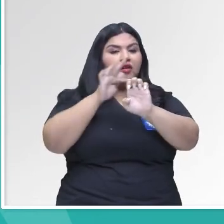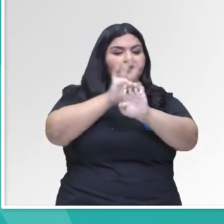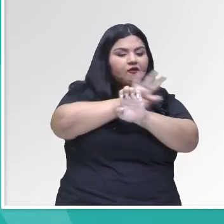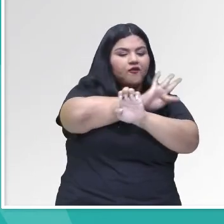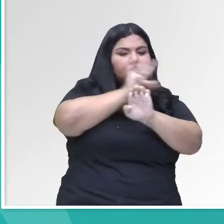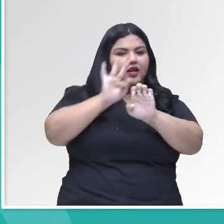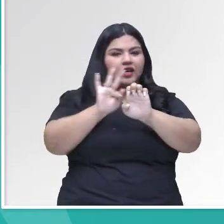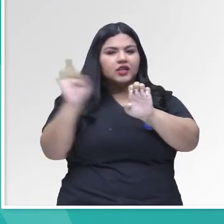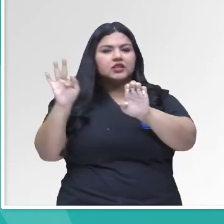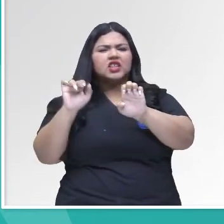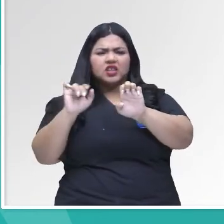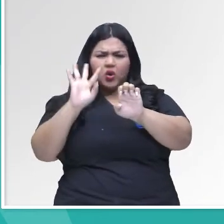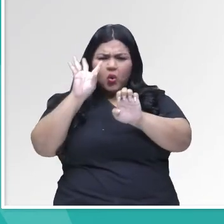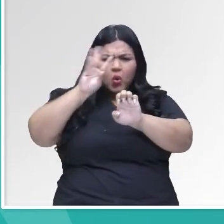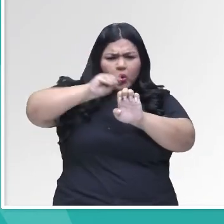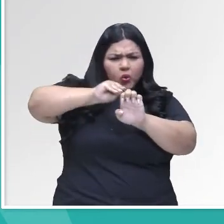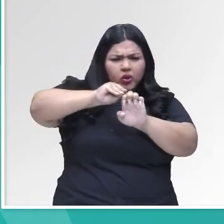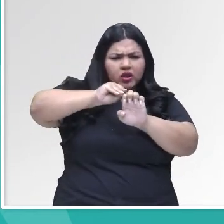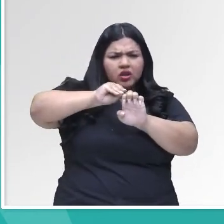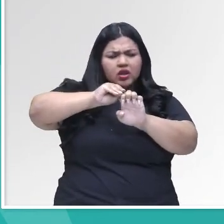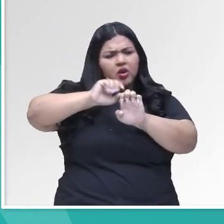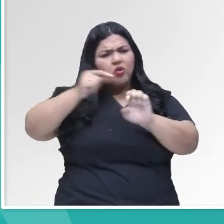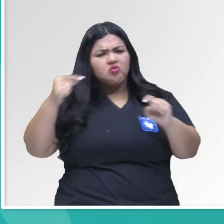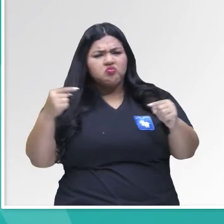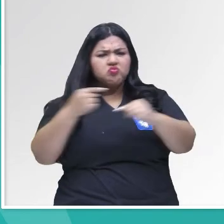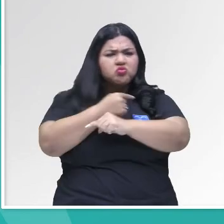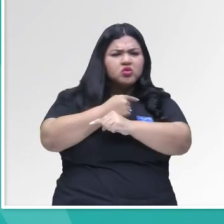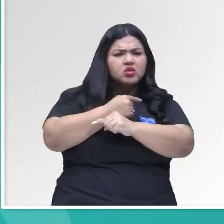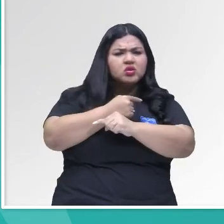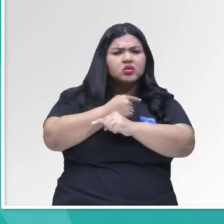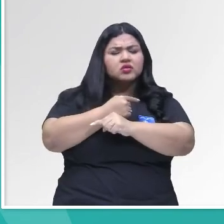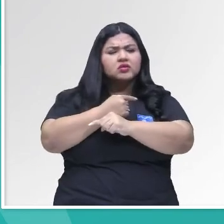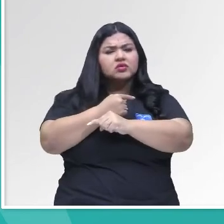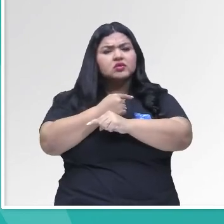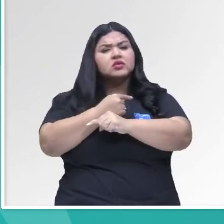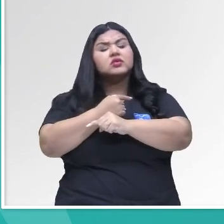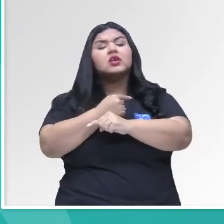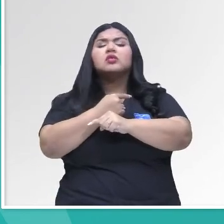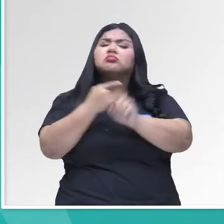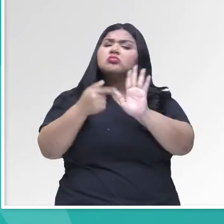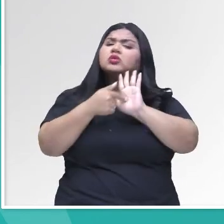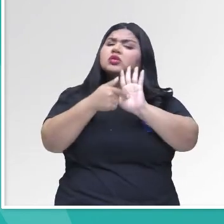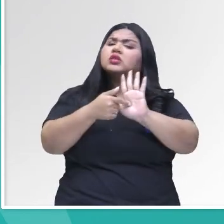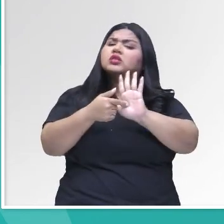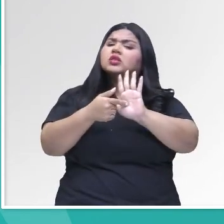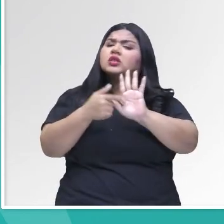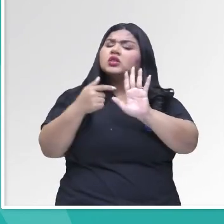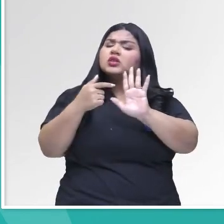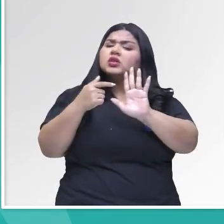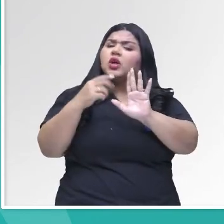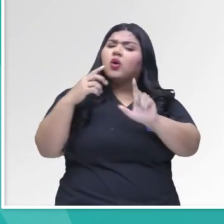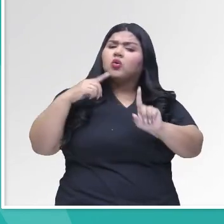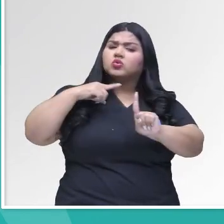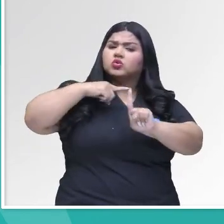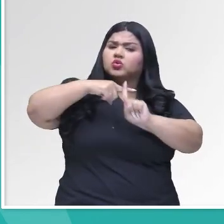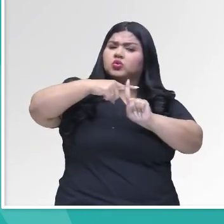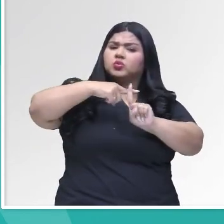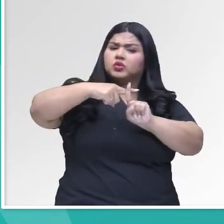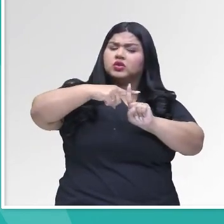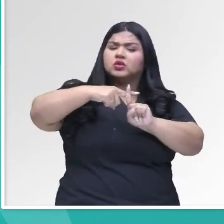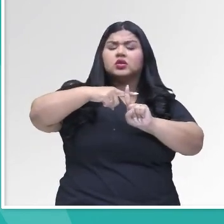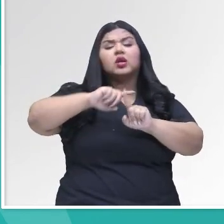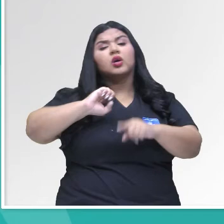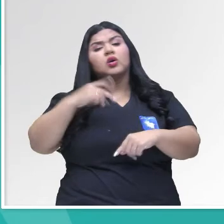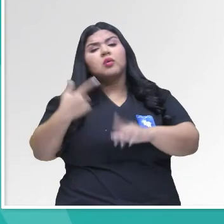estou concluindo? Eu estou contrariando o sentido contrário? Eu estou utilizando somando? Estou